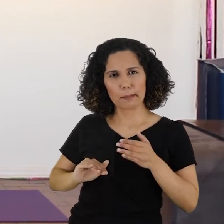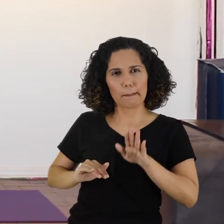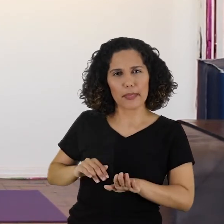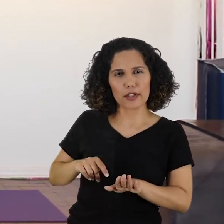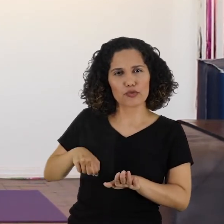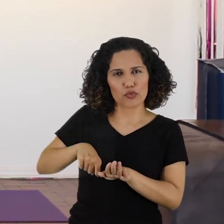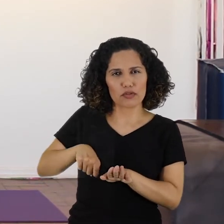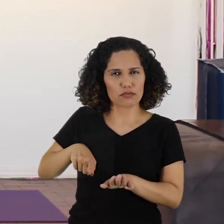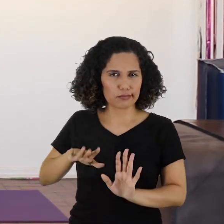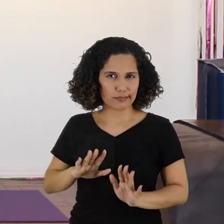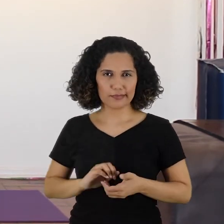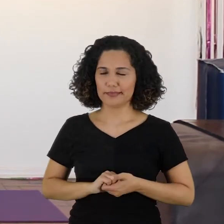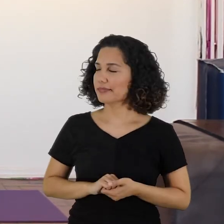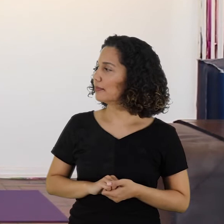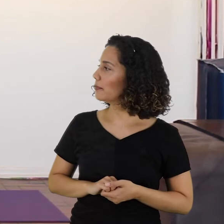mais ele, tá?